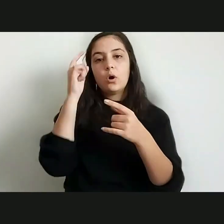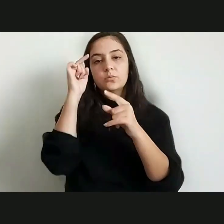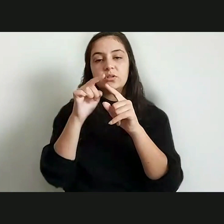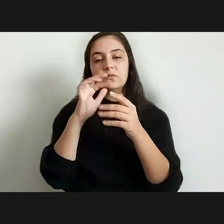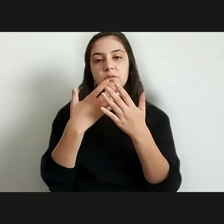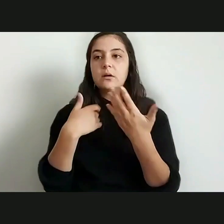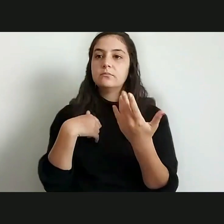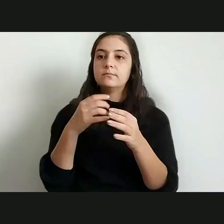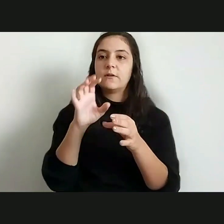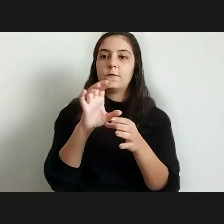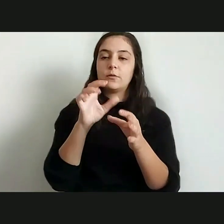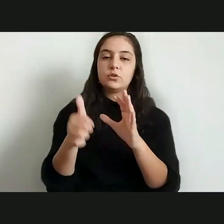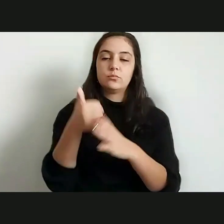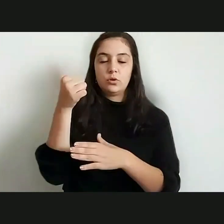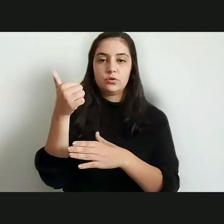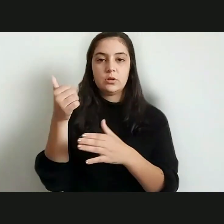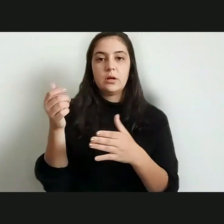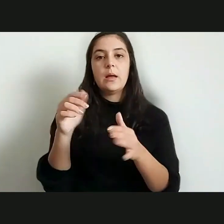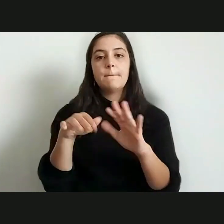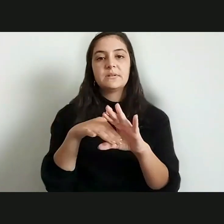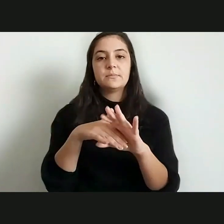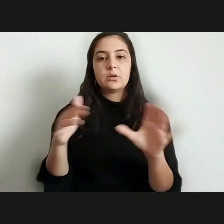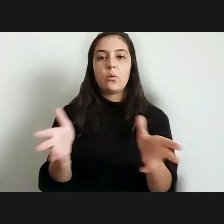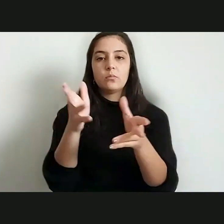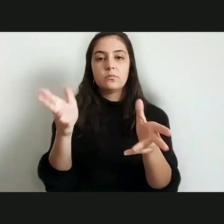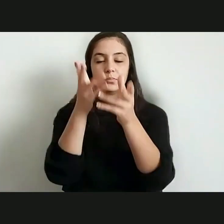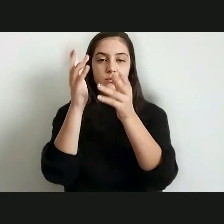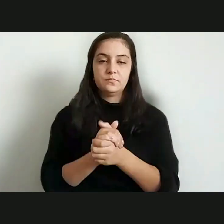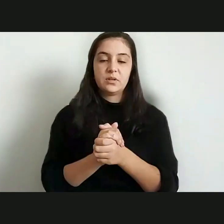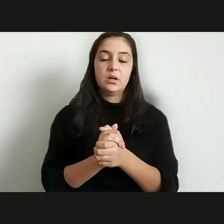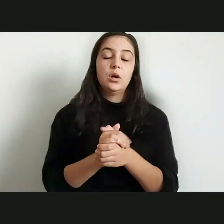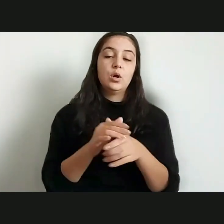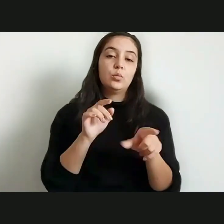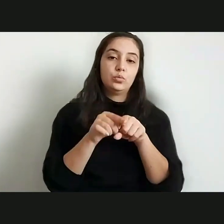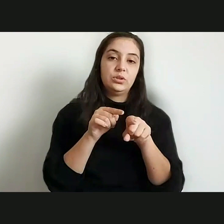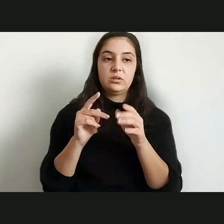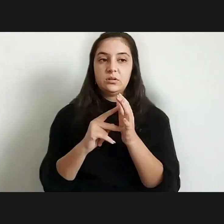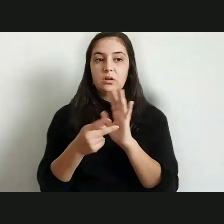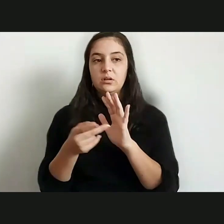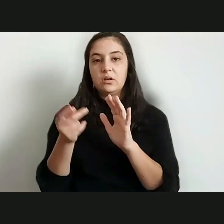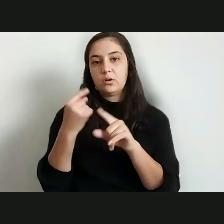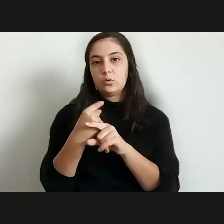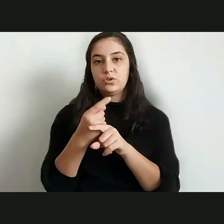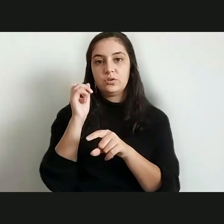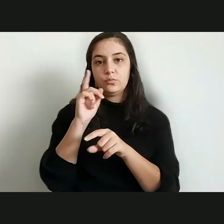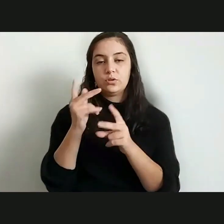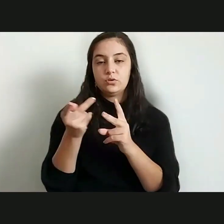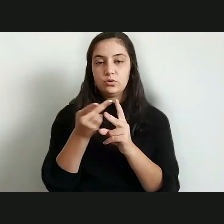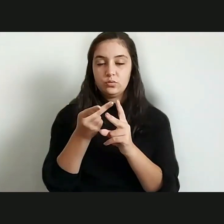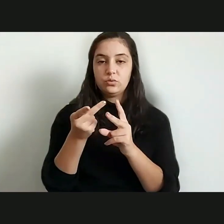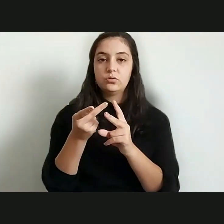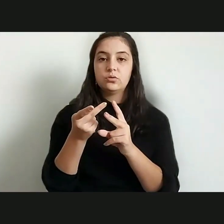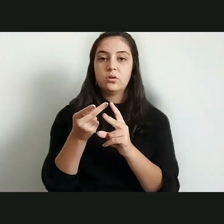melhores metodologias para promover a participação. E, portanto, política e técnica são 2 condições essenciais, é o mesmo que dizer, em